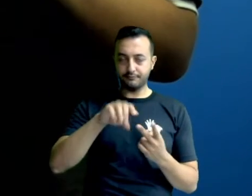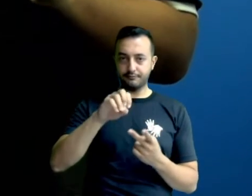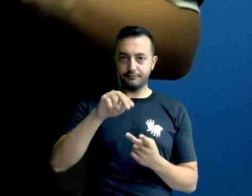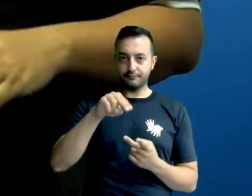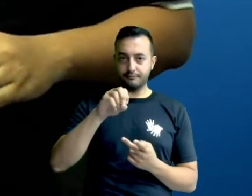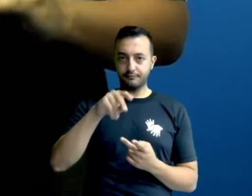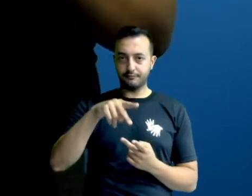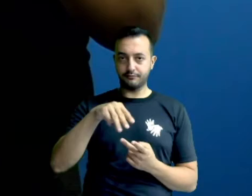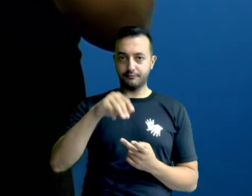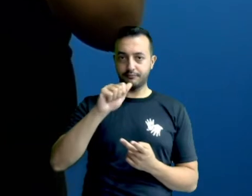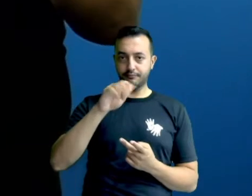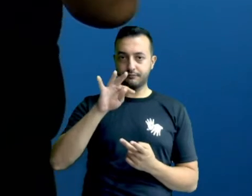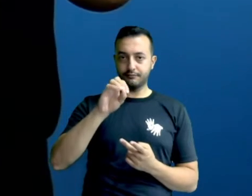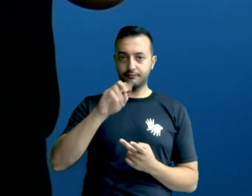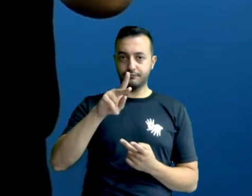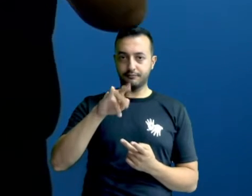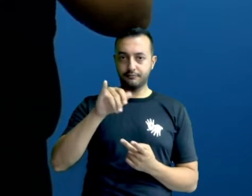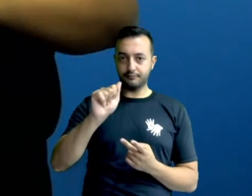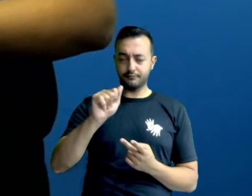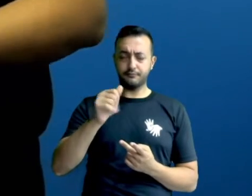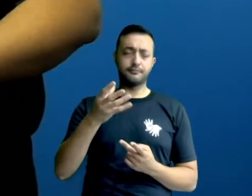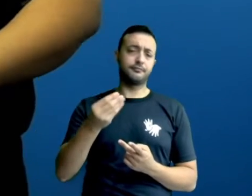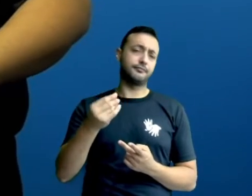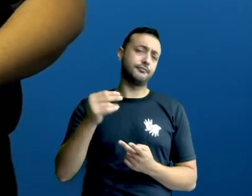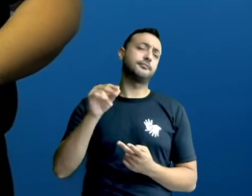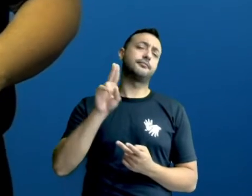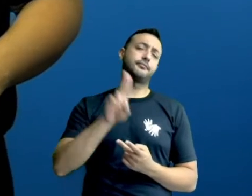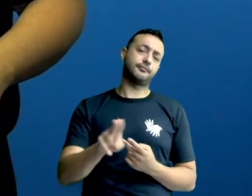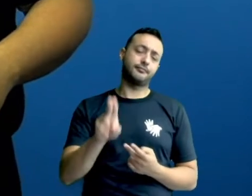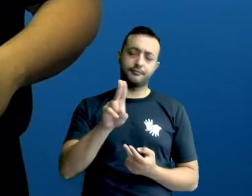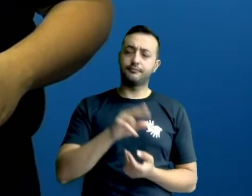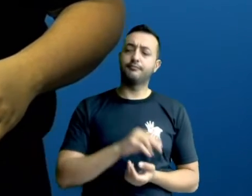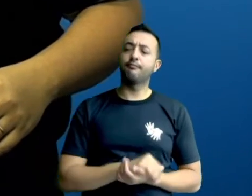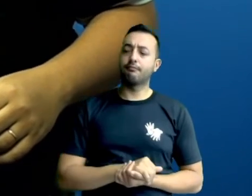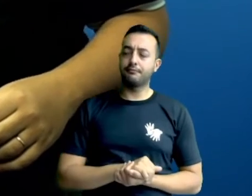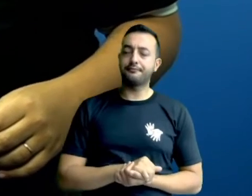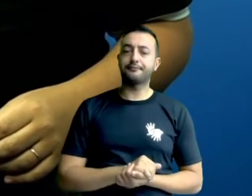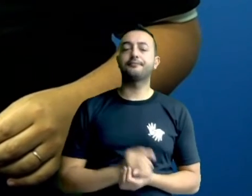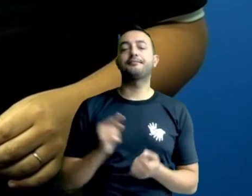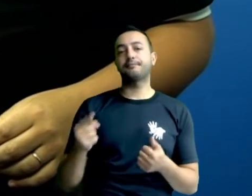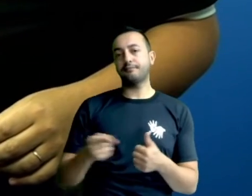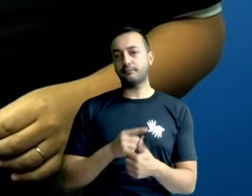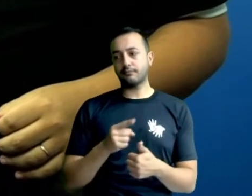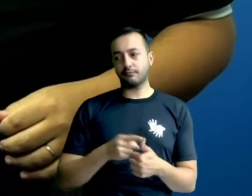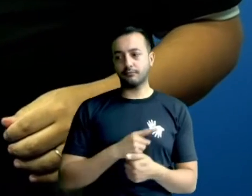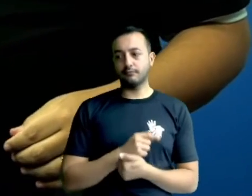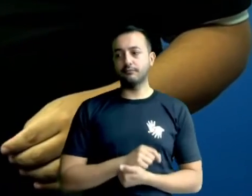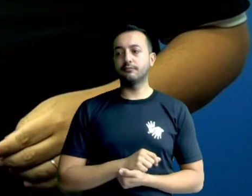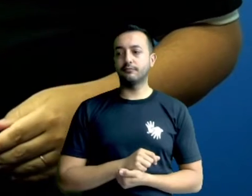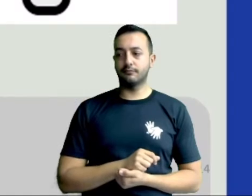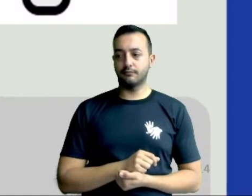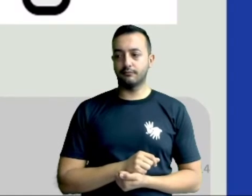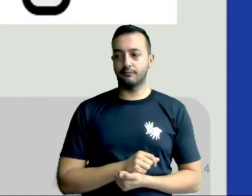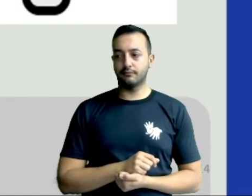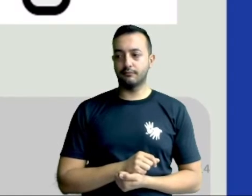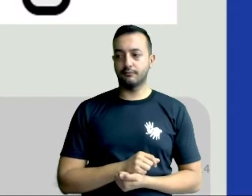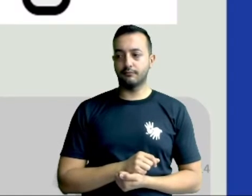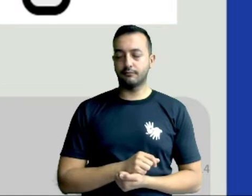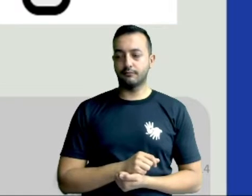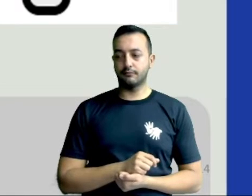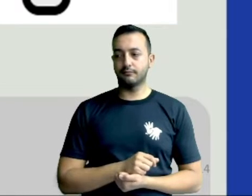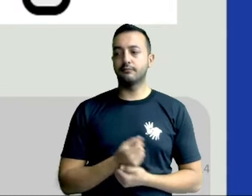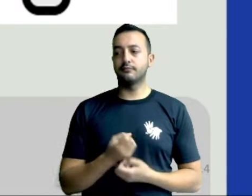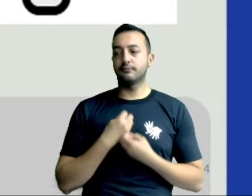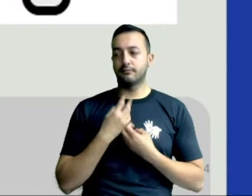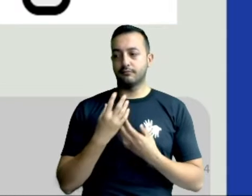onomatopeia, tá bom? Esses 2 são bastante utilizados. O primeiro deles, que é